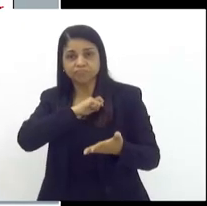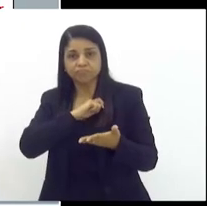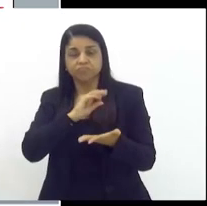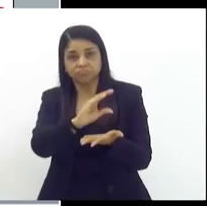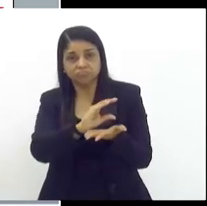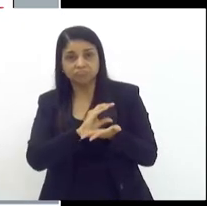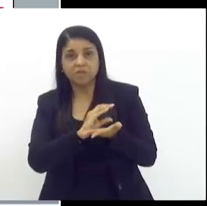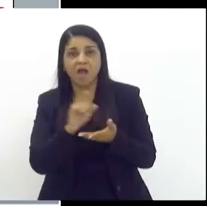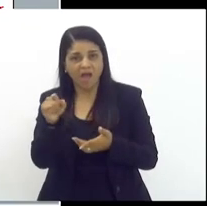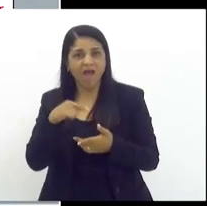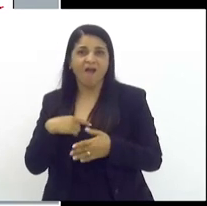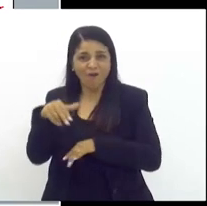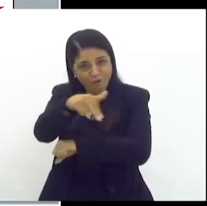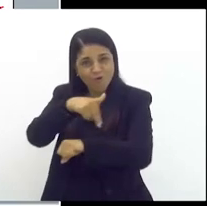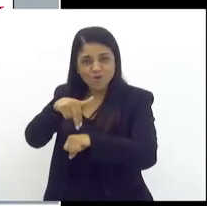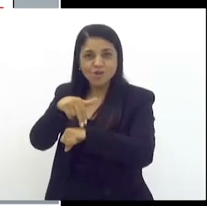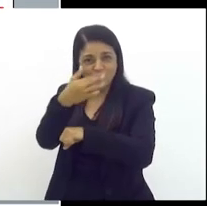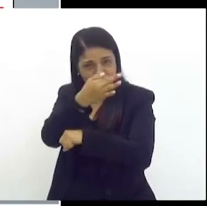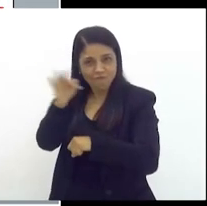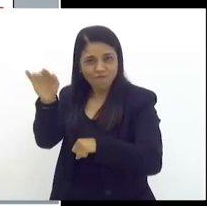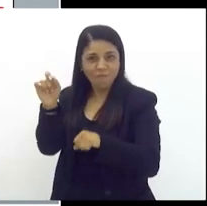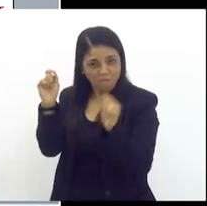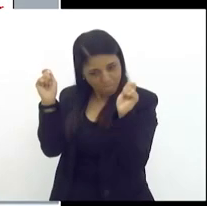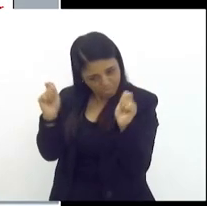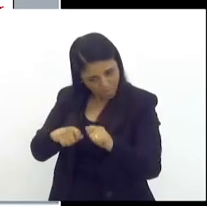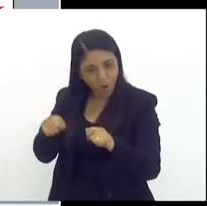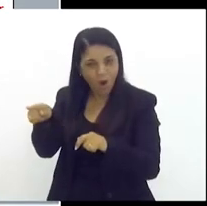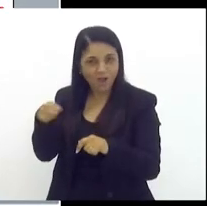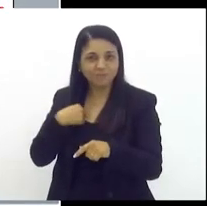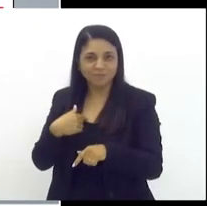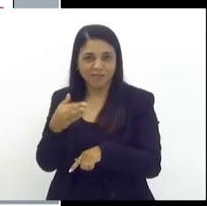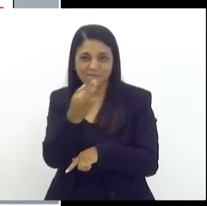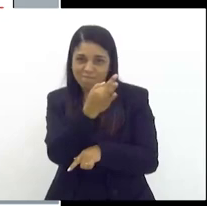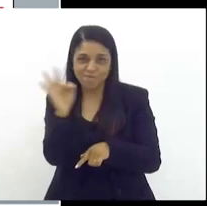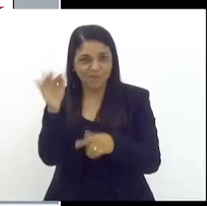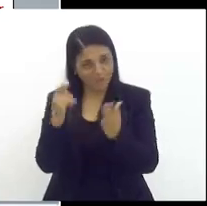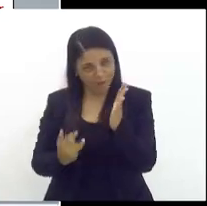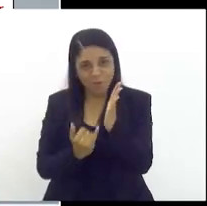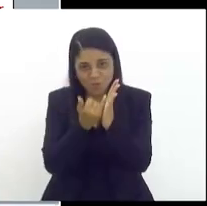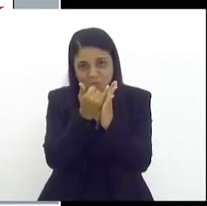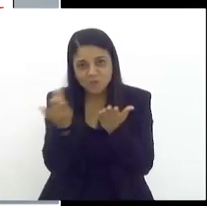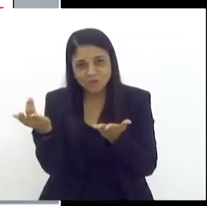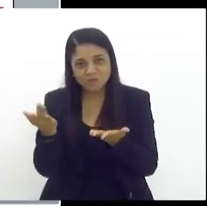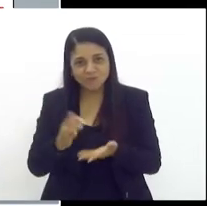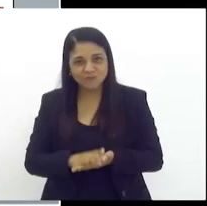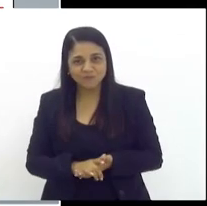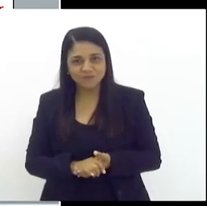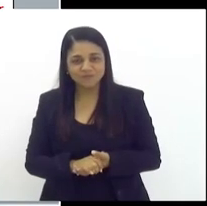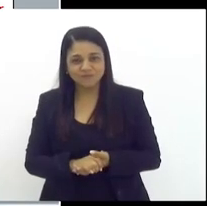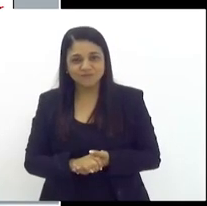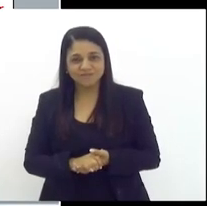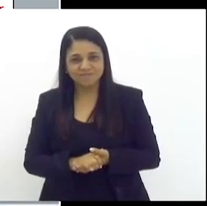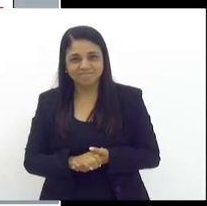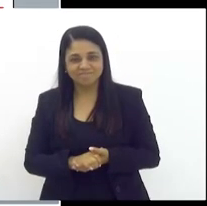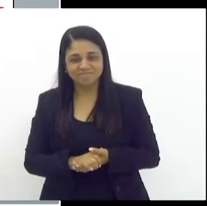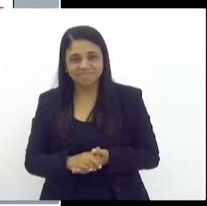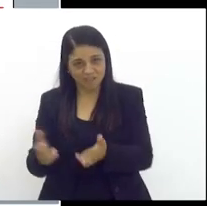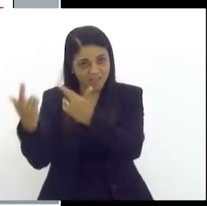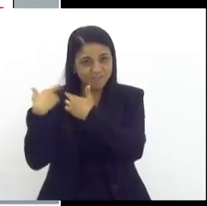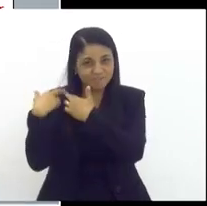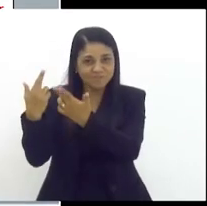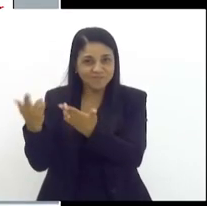a união pode porque federalizar o imposto tá na mão do Conselho federativo e estou tirando